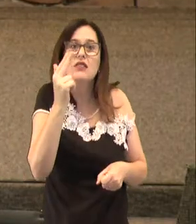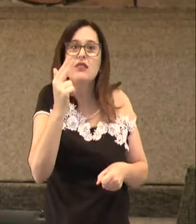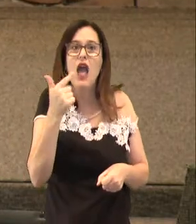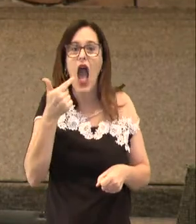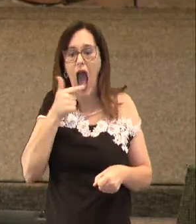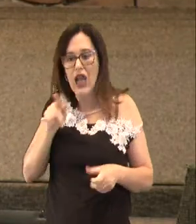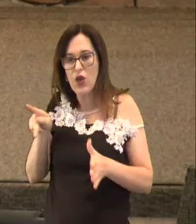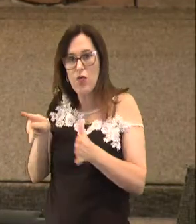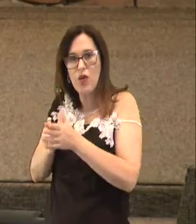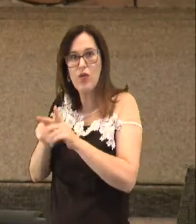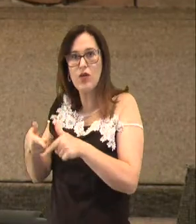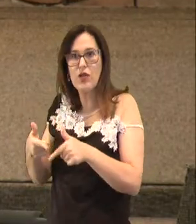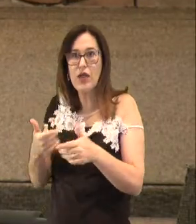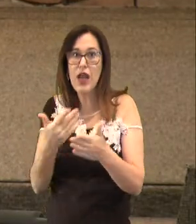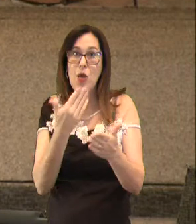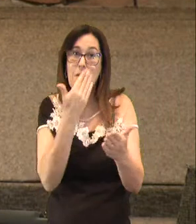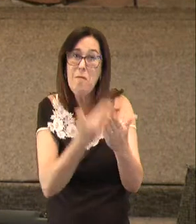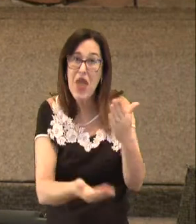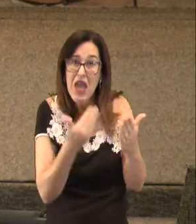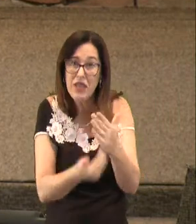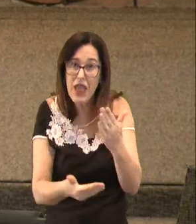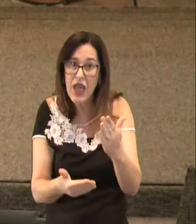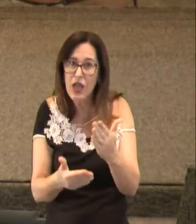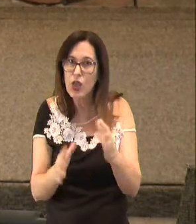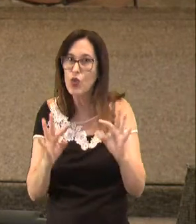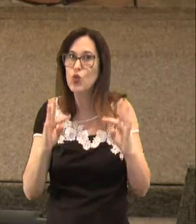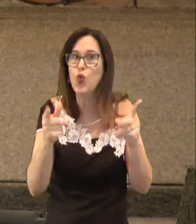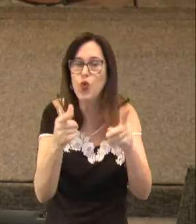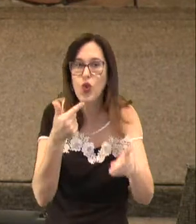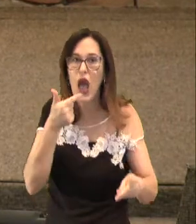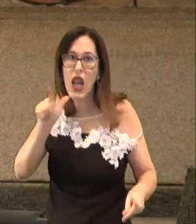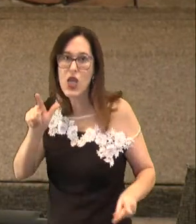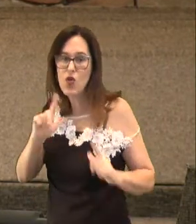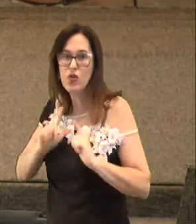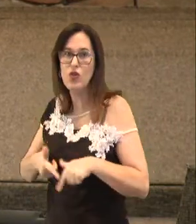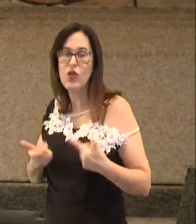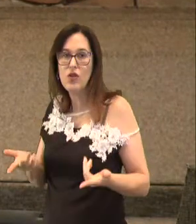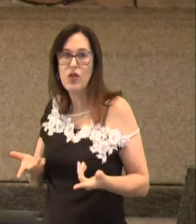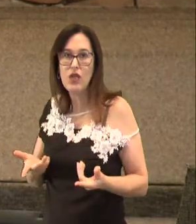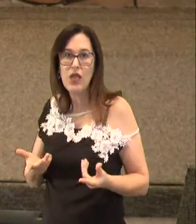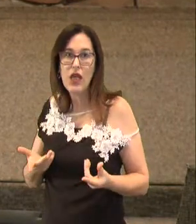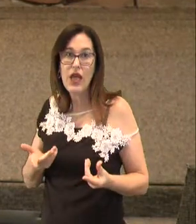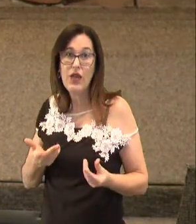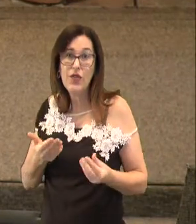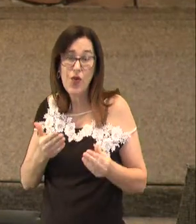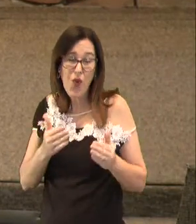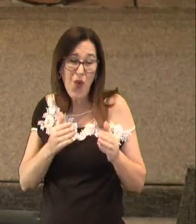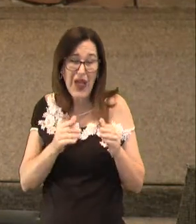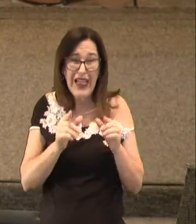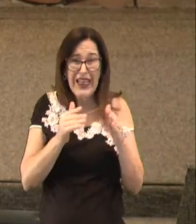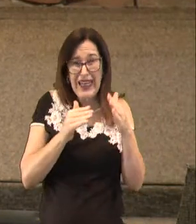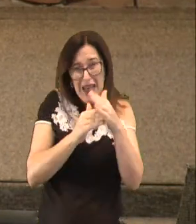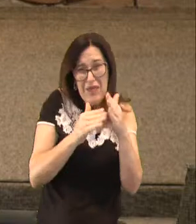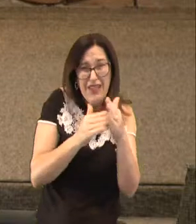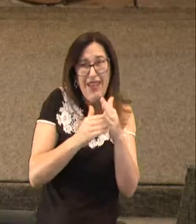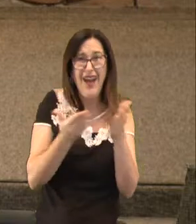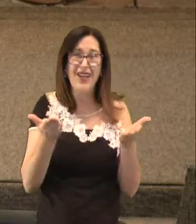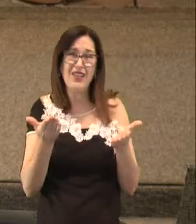Para que não se perdesse o idioma hebraico, ele então ficou restrito, digamos assim,